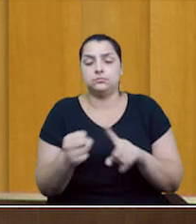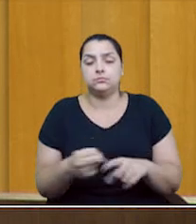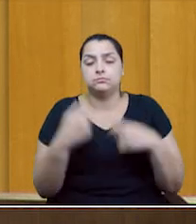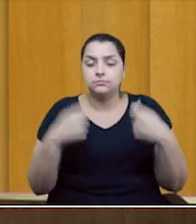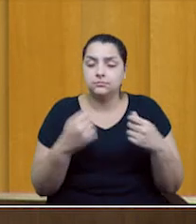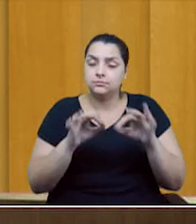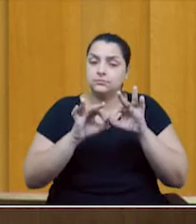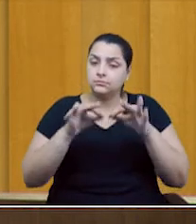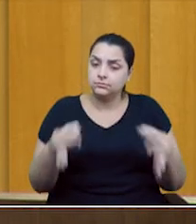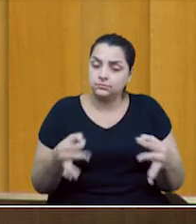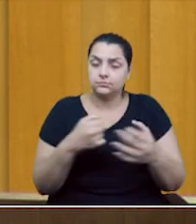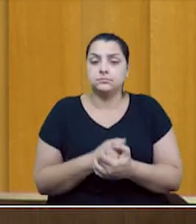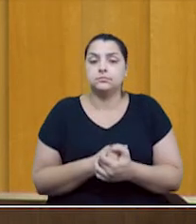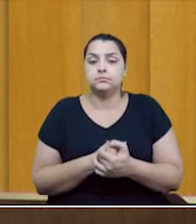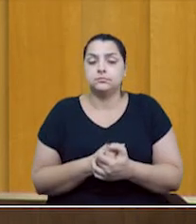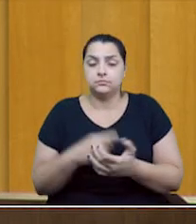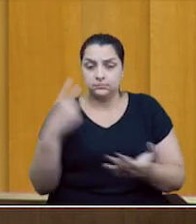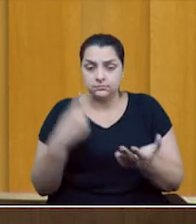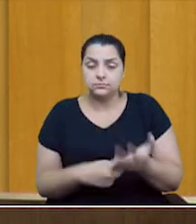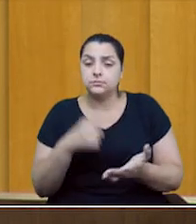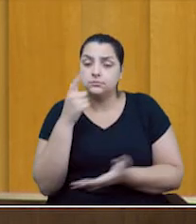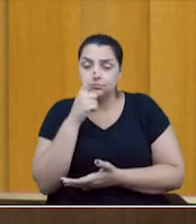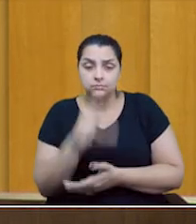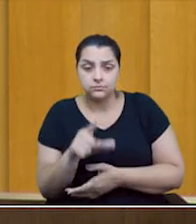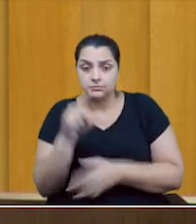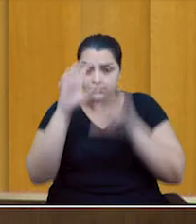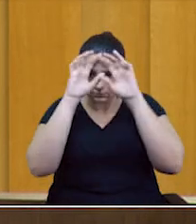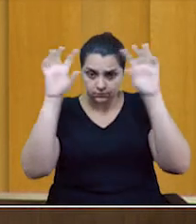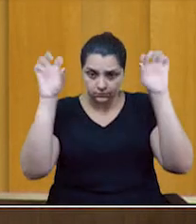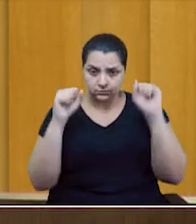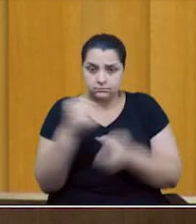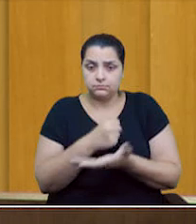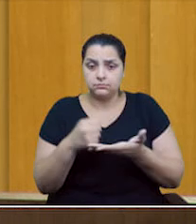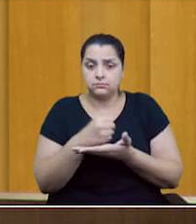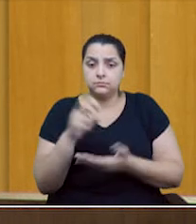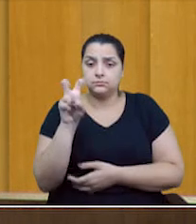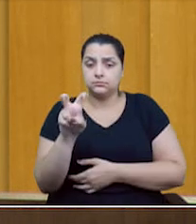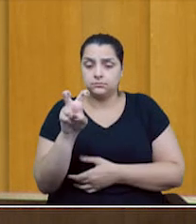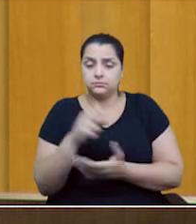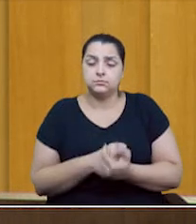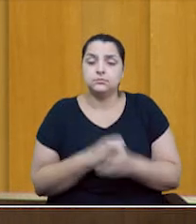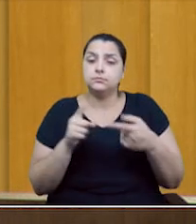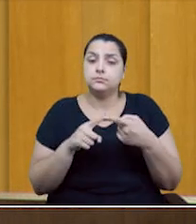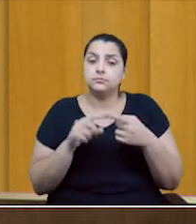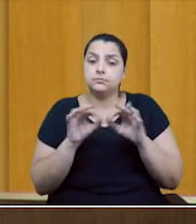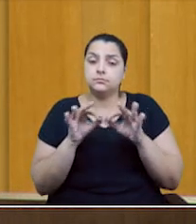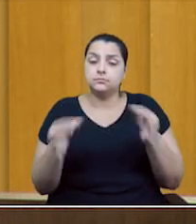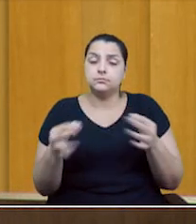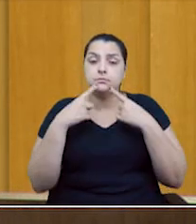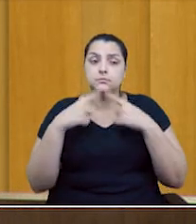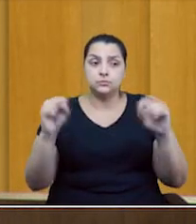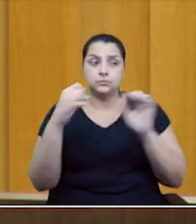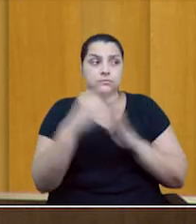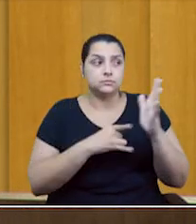concretização desse pacto, os tribunais atuarão em 5 eixos. Primeiro eixo, simplificação na linguagem dos documentos,